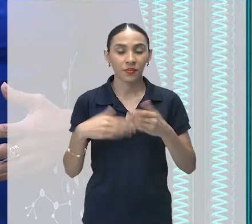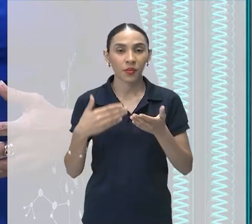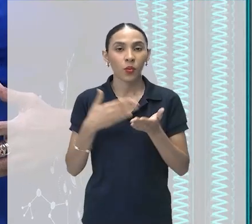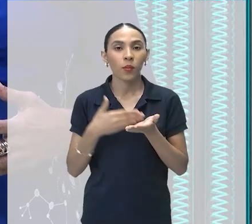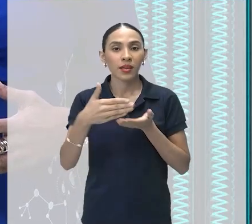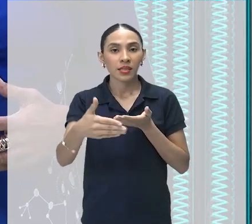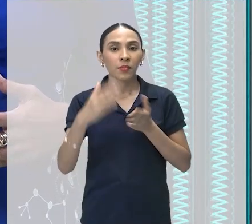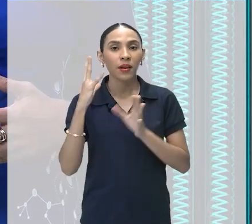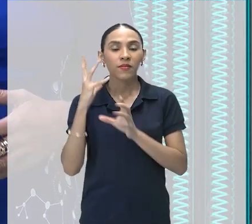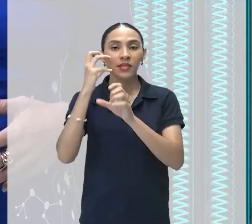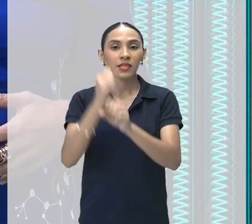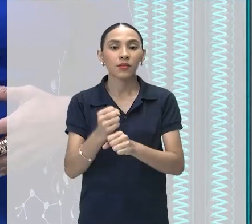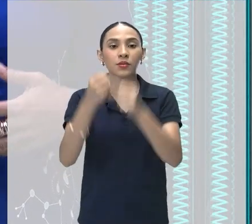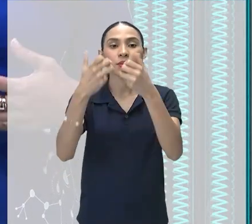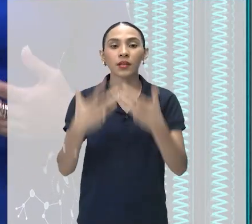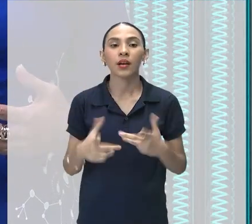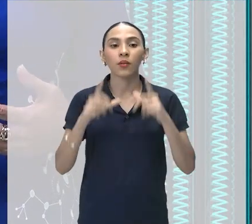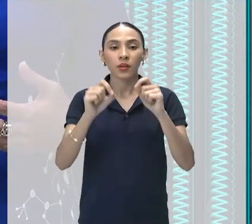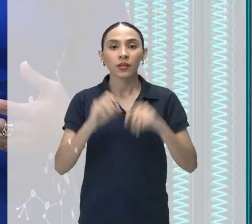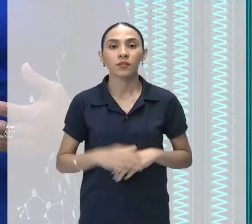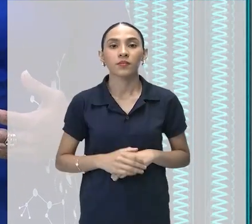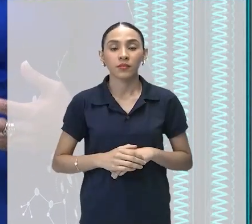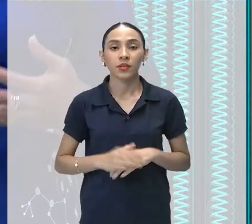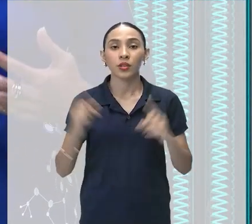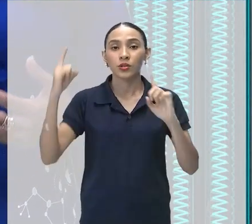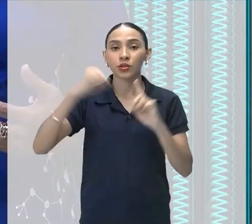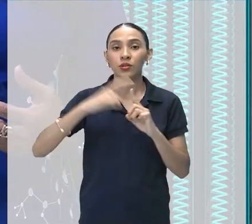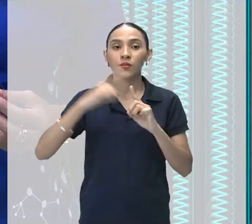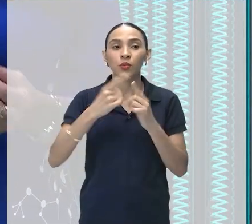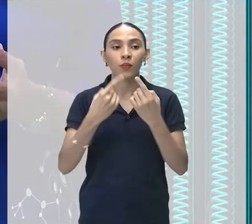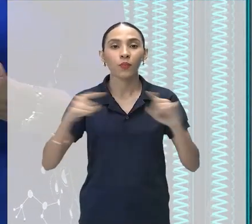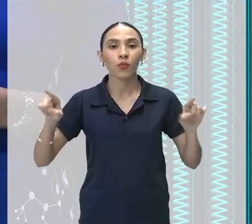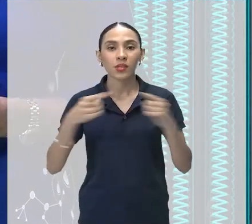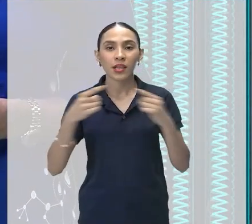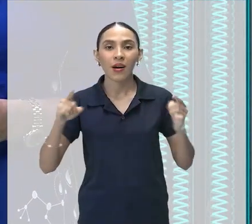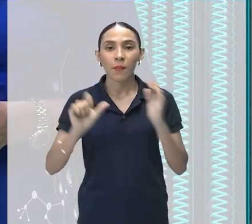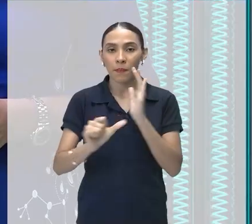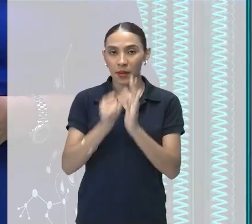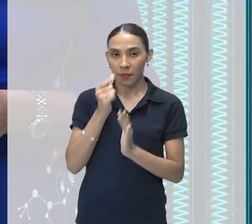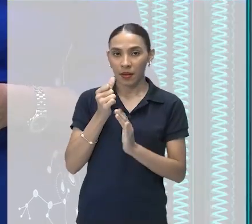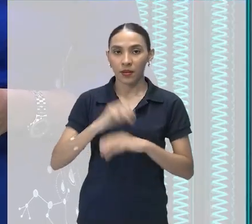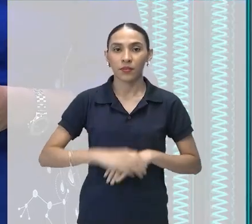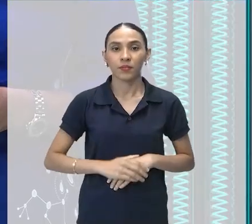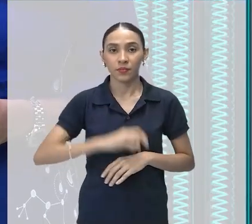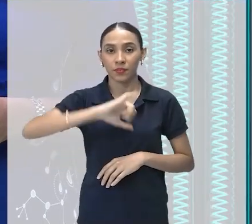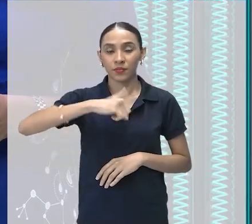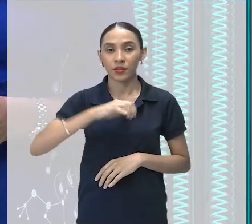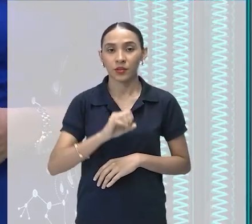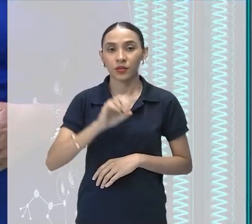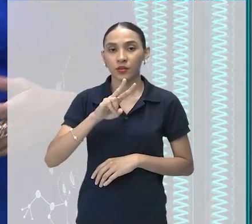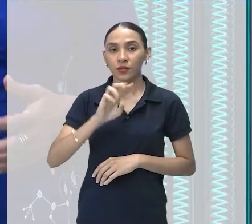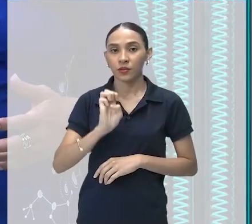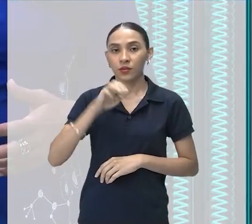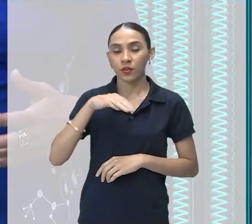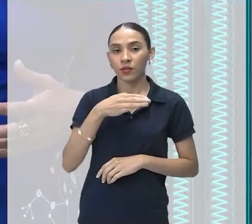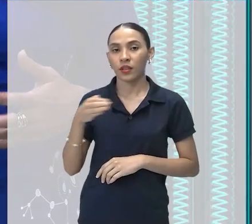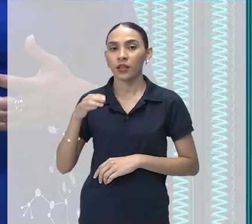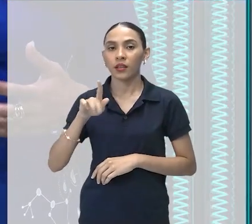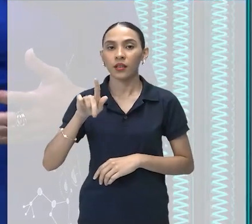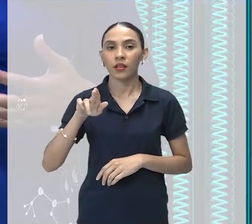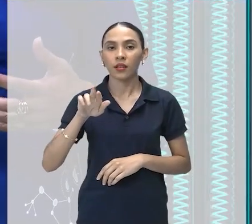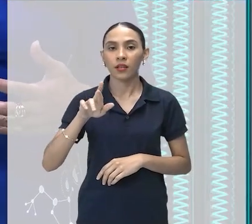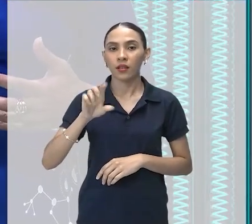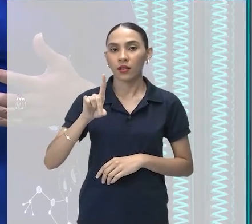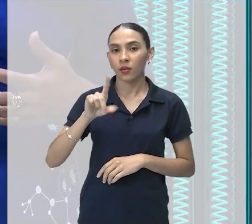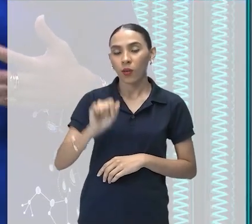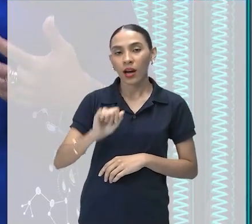Iniciando nossa revisão, vamos falar sobre gêneros musicais. Primeiramente, vamos falar sobre a Jovem Guarda. A Jovem Guarda ela não